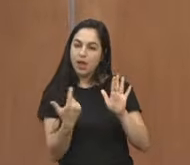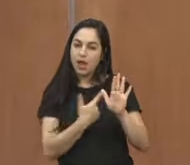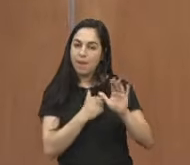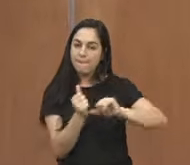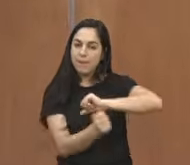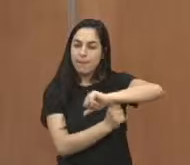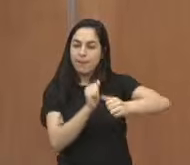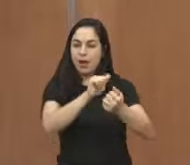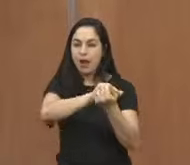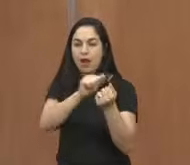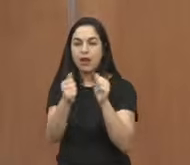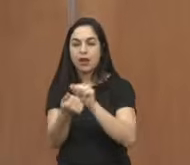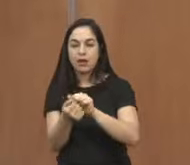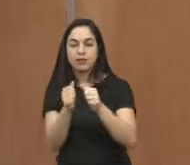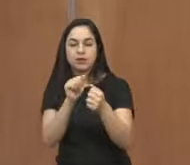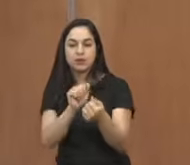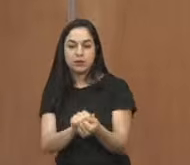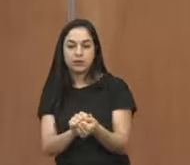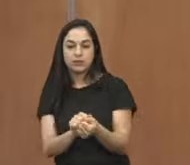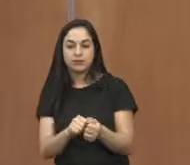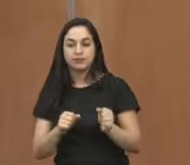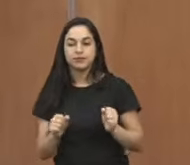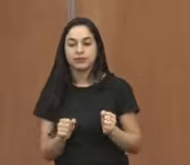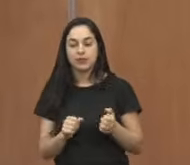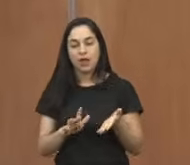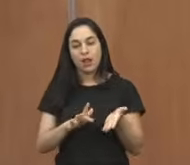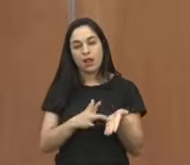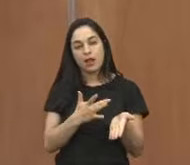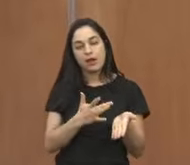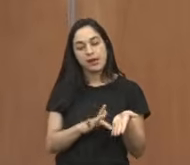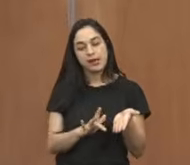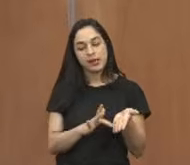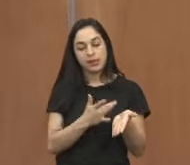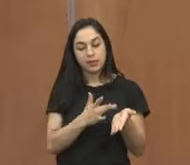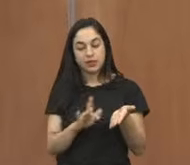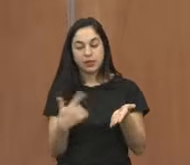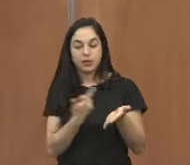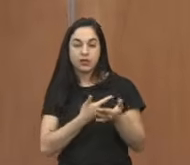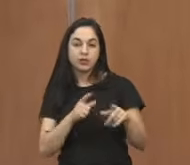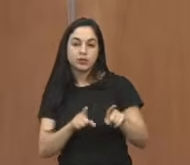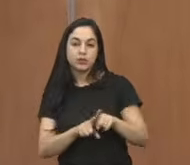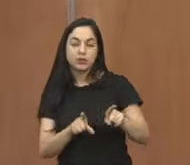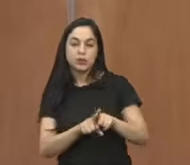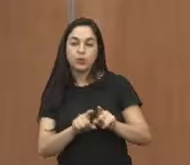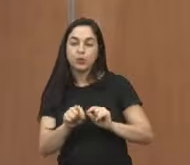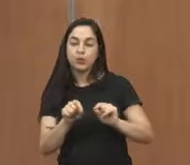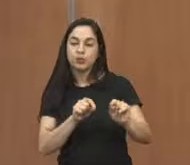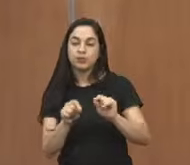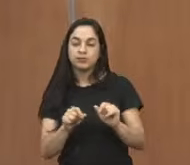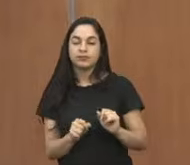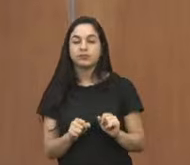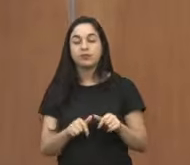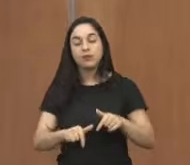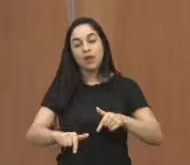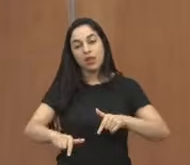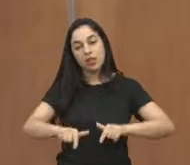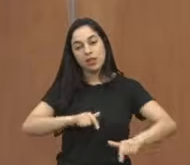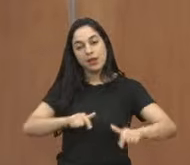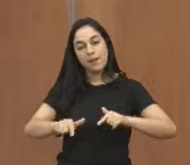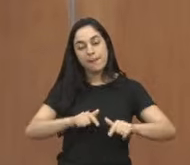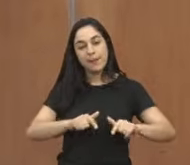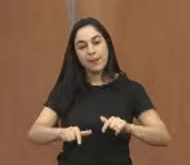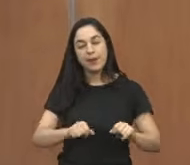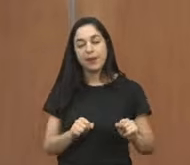novas realidades do sistema eletrônico e a gente também aperfeiçoar alguns trabalhos